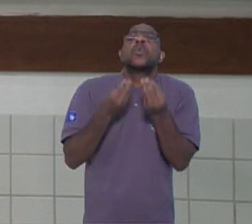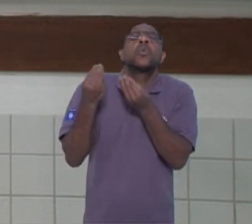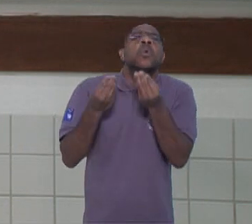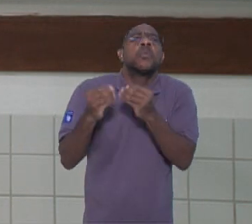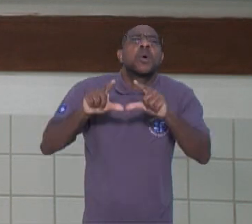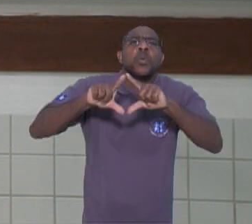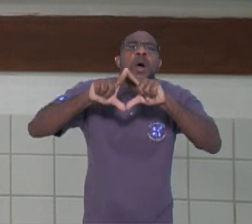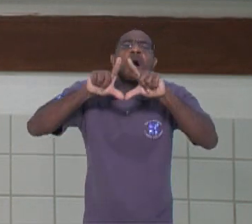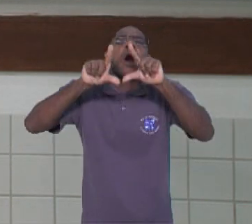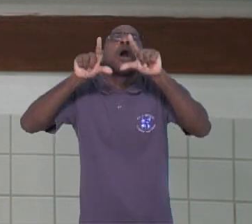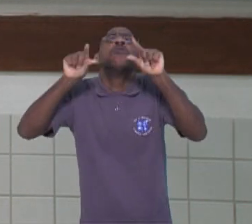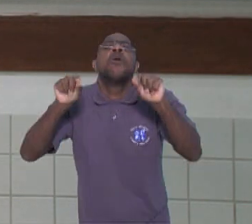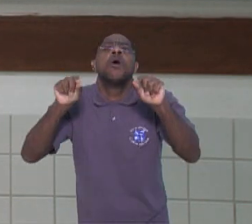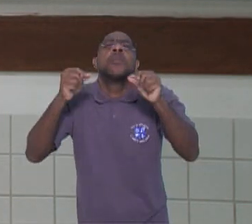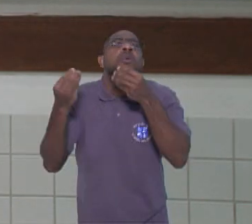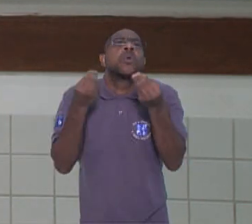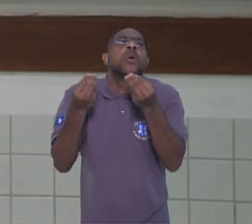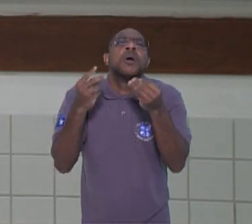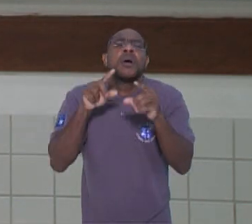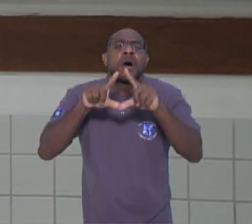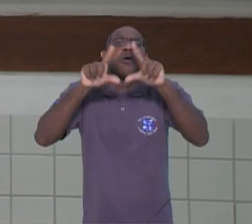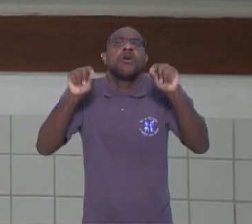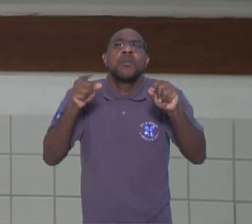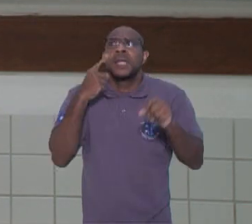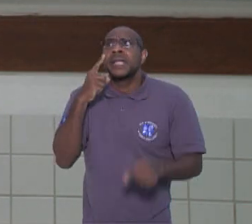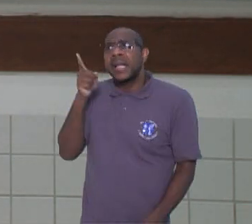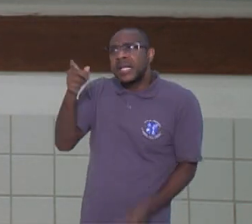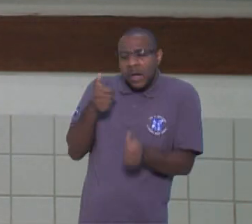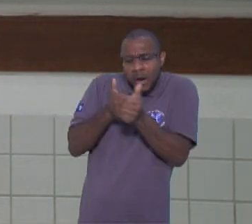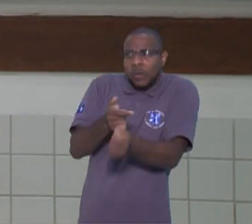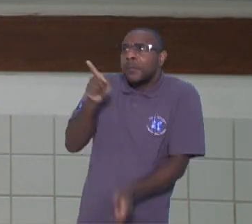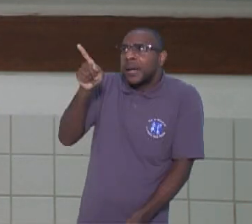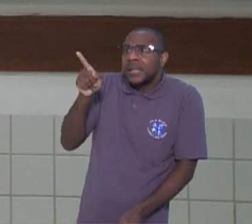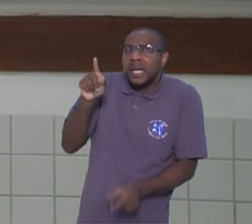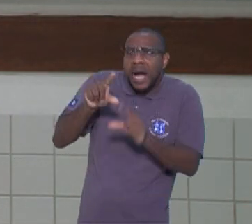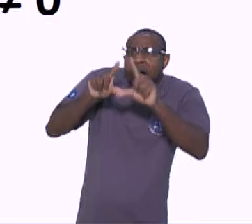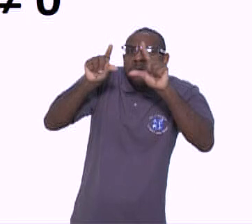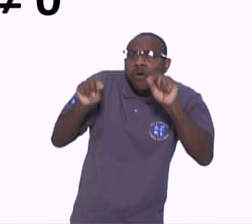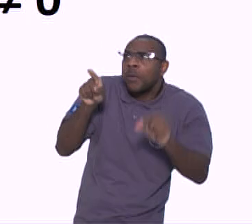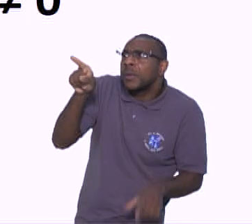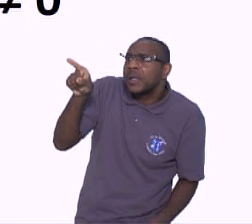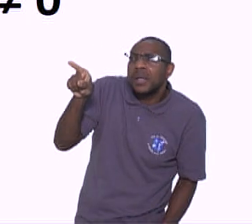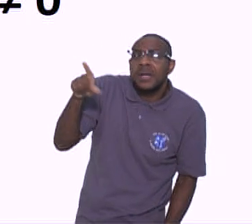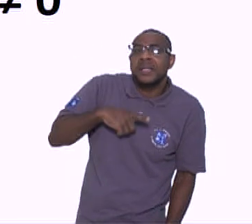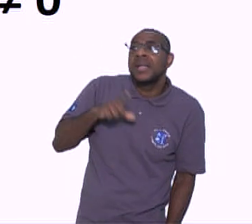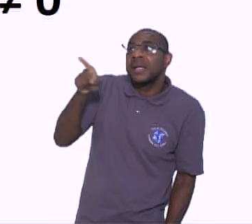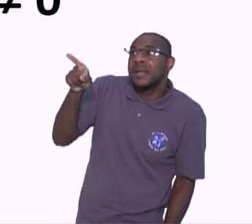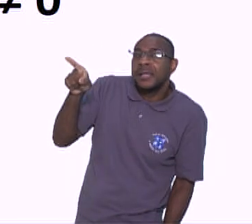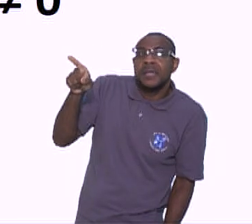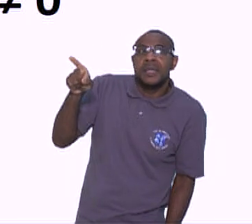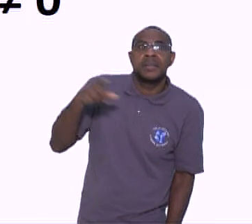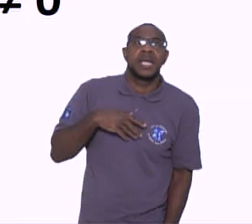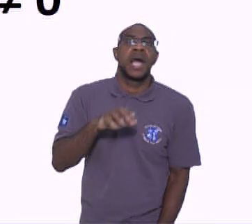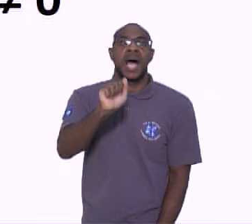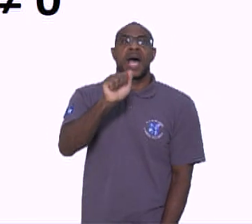forma que devemos representar? Está aqui, ó. Me acompanhe. Olha só, o que eu tenho aqui? Eu tenho